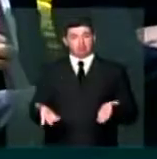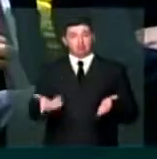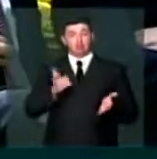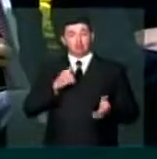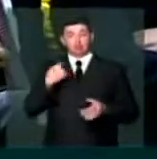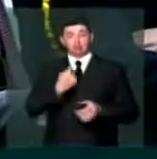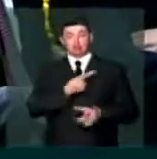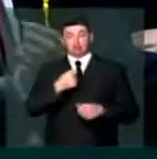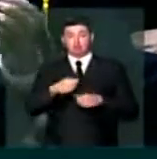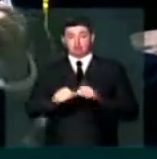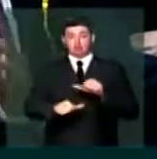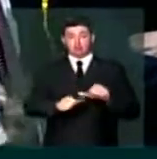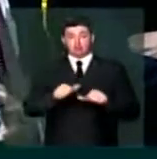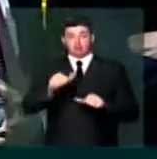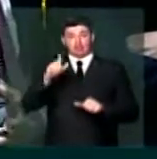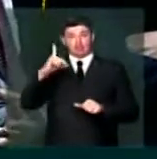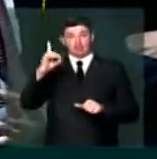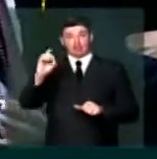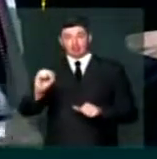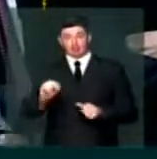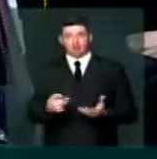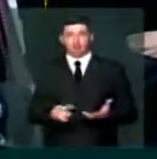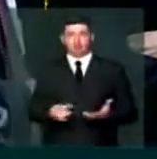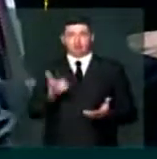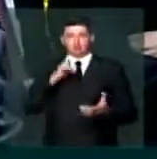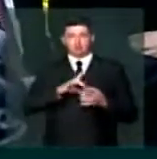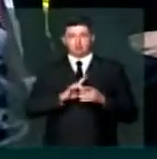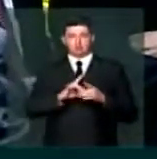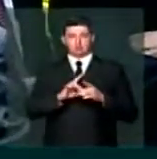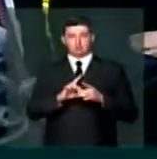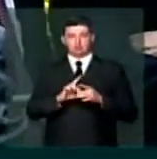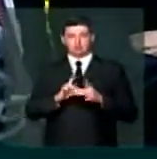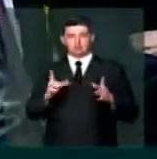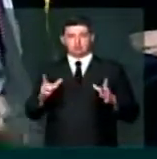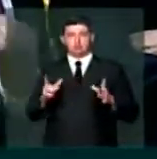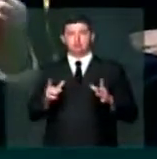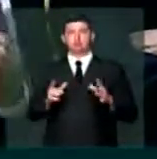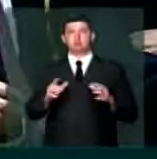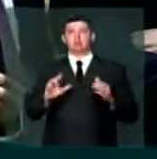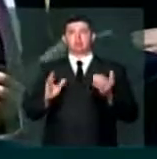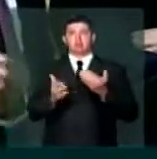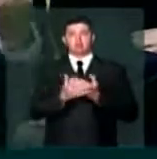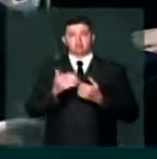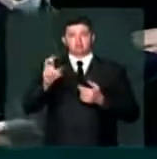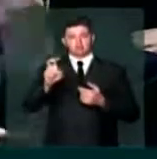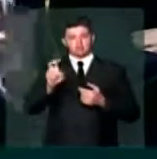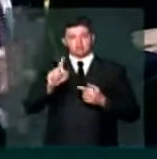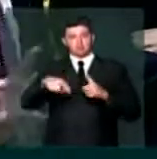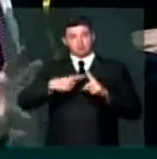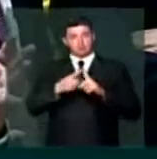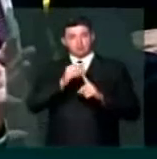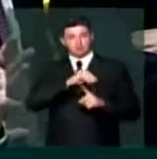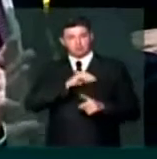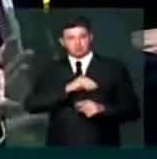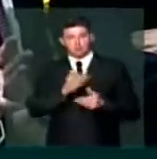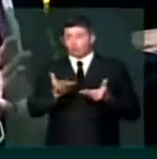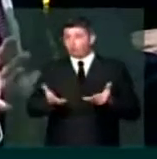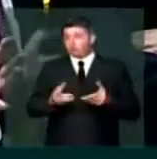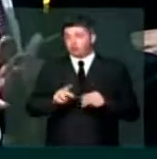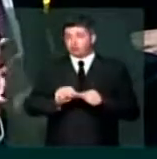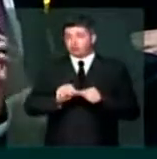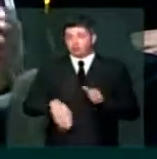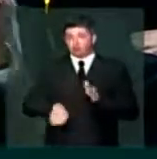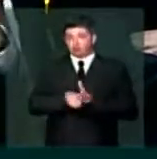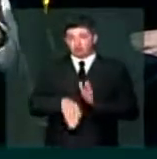tivemos que alterar a LDO para permitir a inclusão no anexo 5 desse aumento. Foi para isso que esse MP veio para